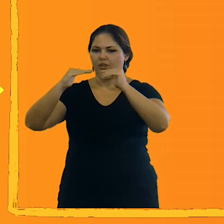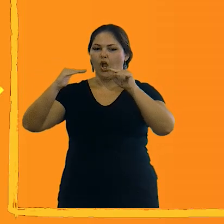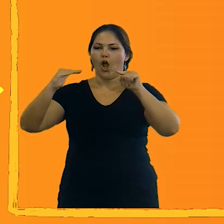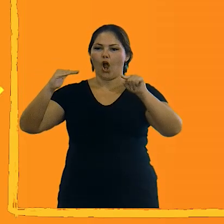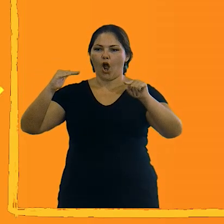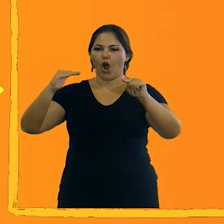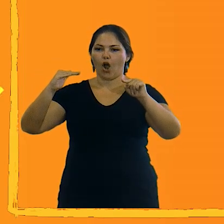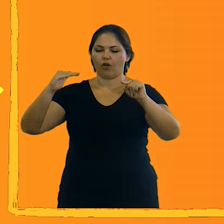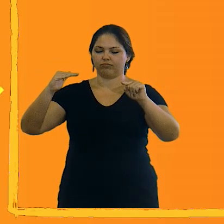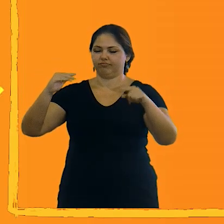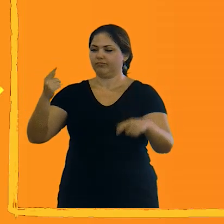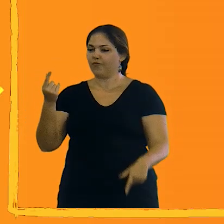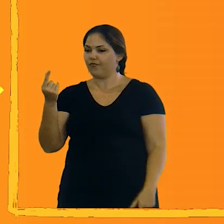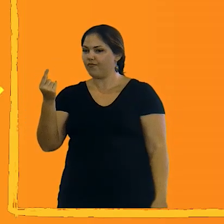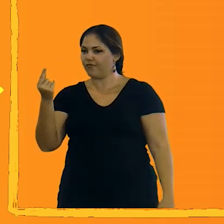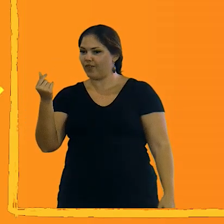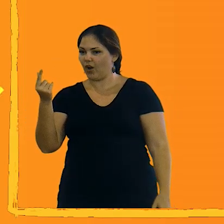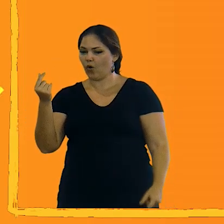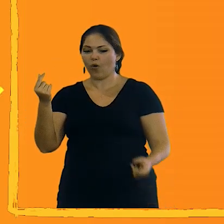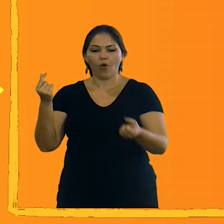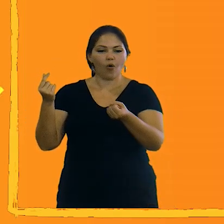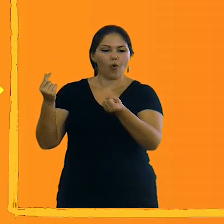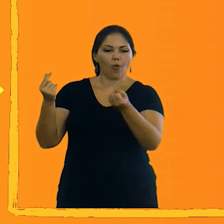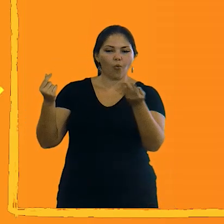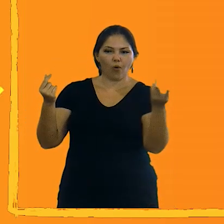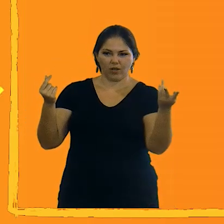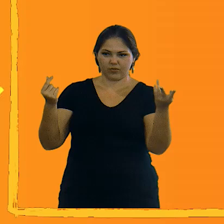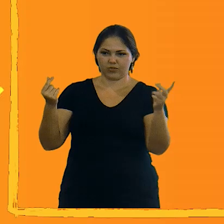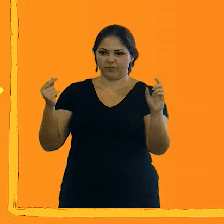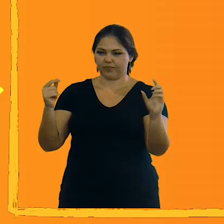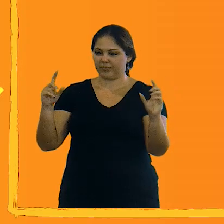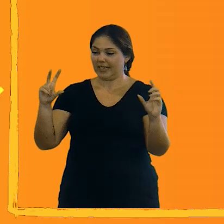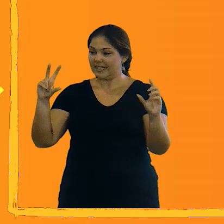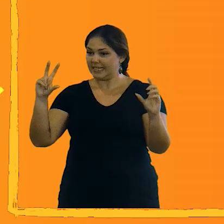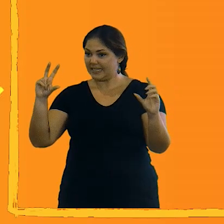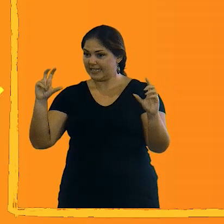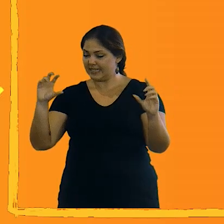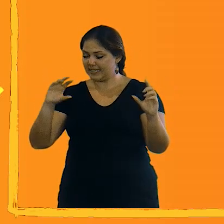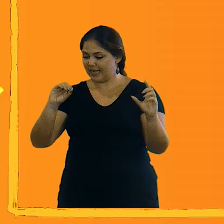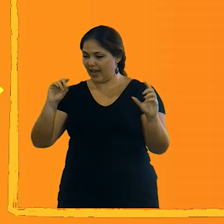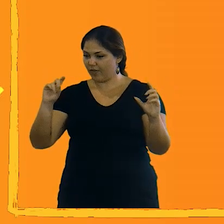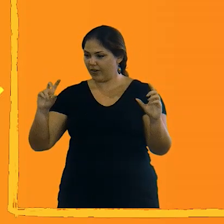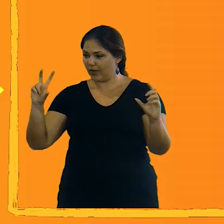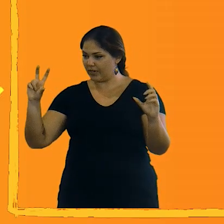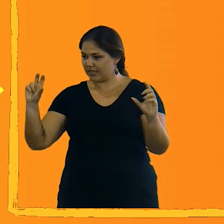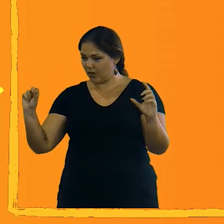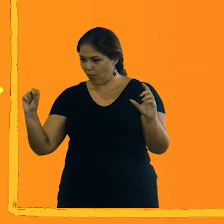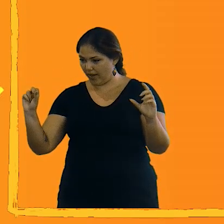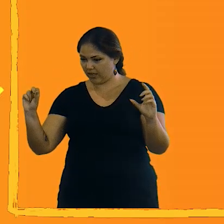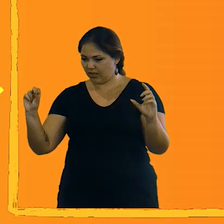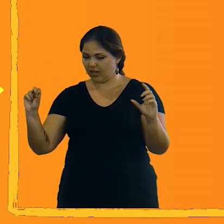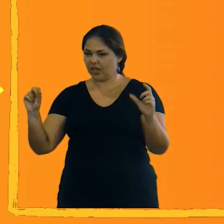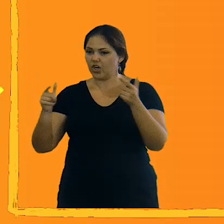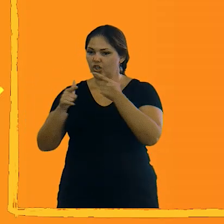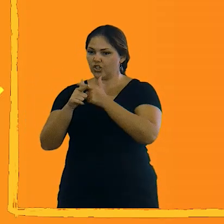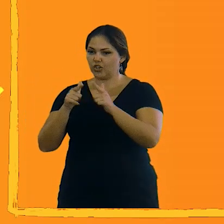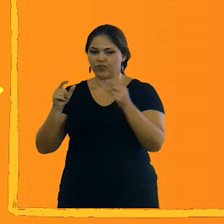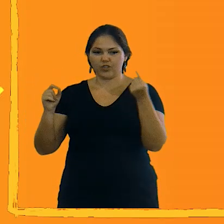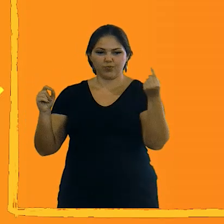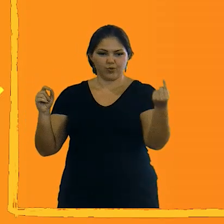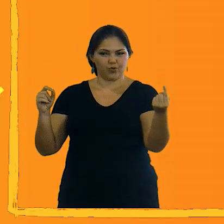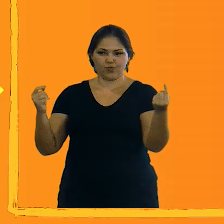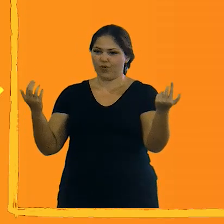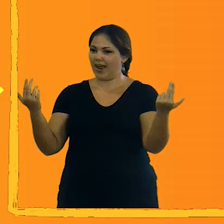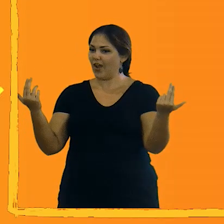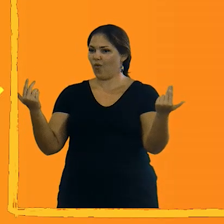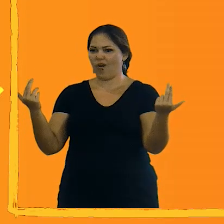pela quantidade pessoal 050 div para 1 é a mesma que 1 div para 2 é